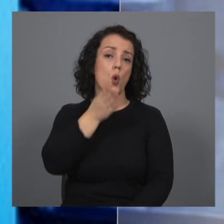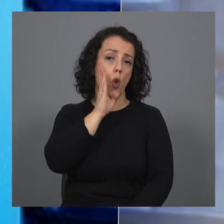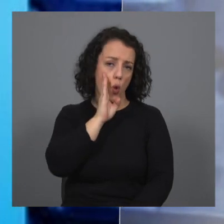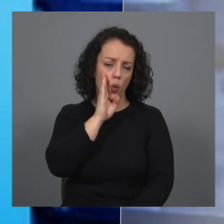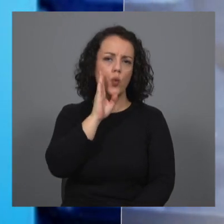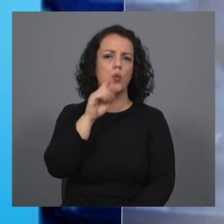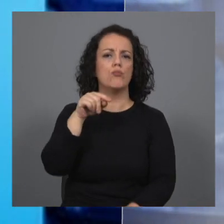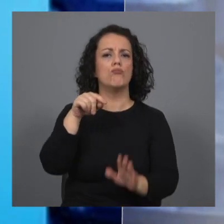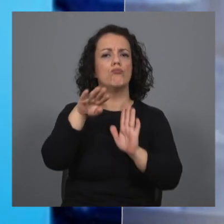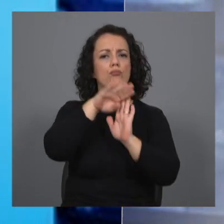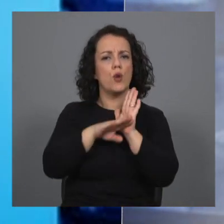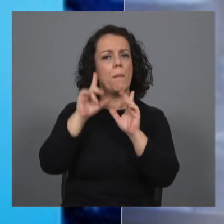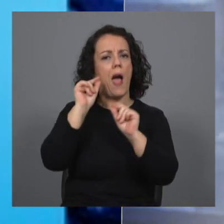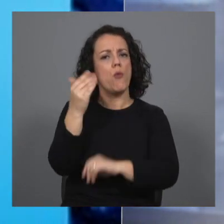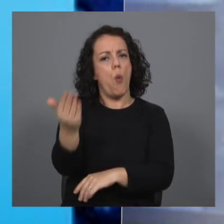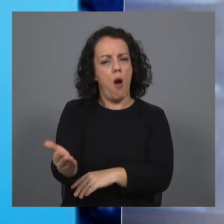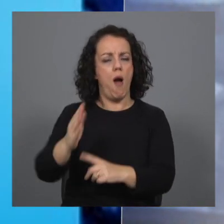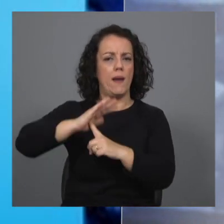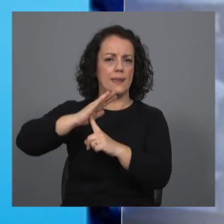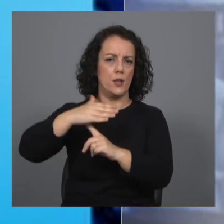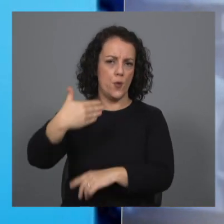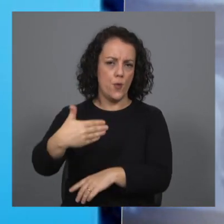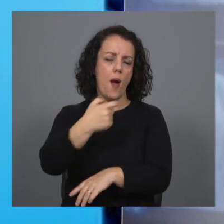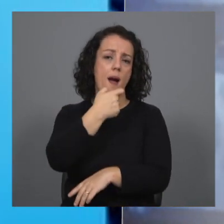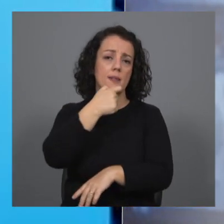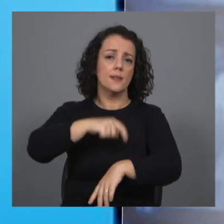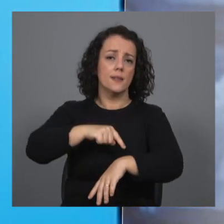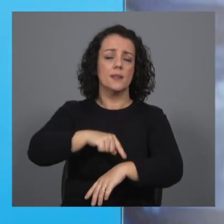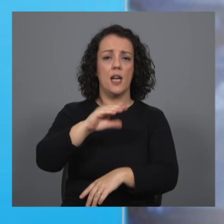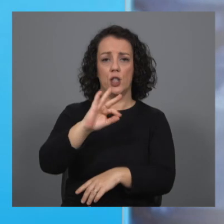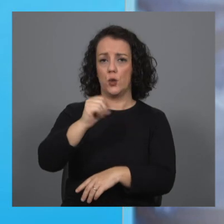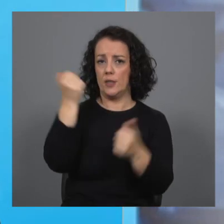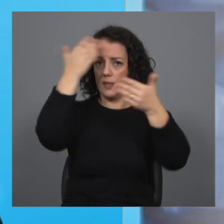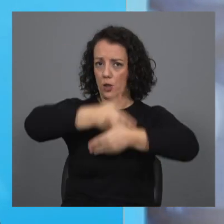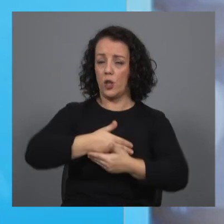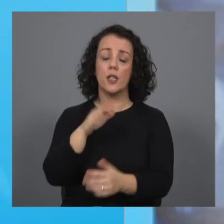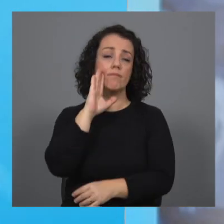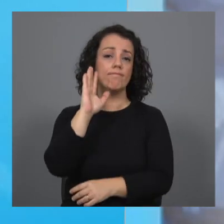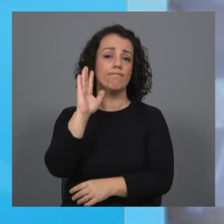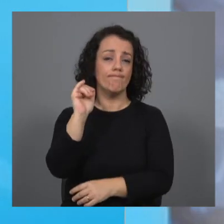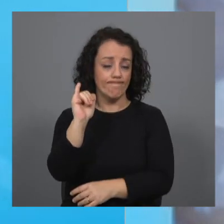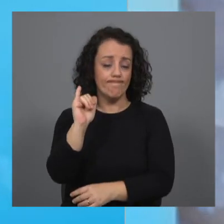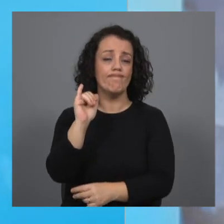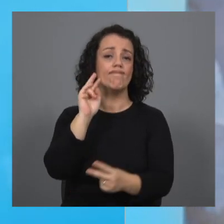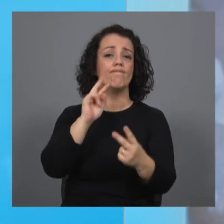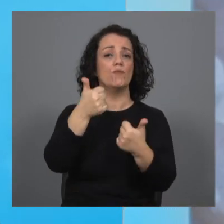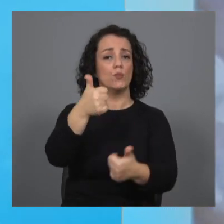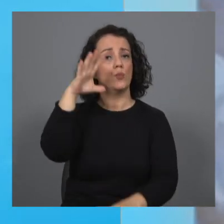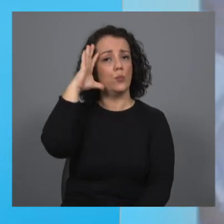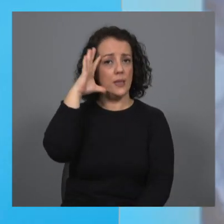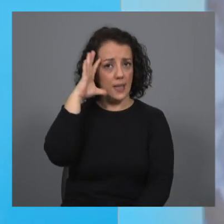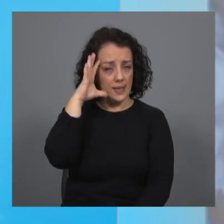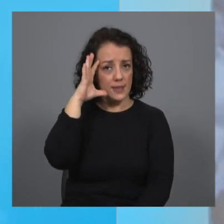siga a nossa edição na rádio, na Antena 1, quando forem 22h45. Até lá, votos de uma ótima tarde,